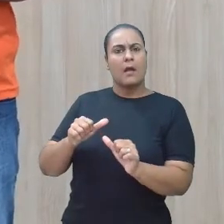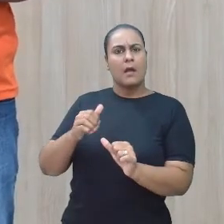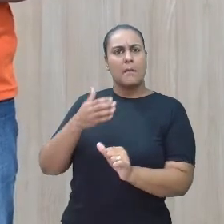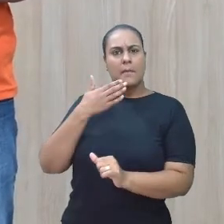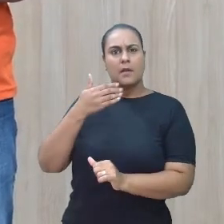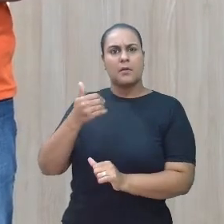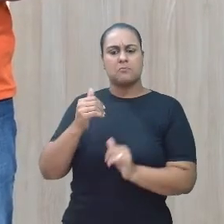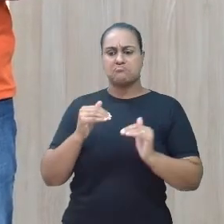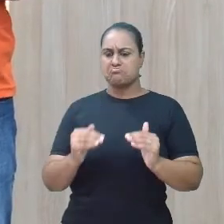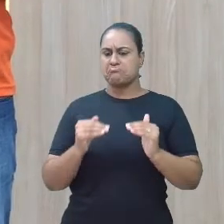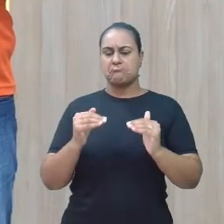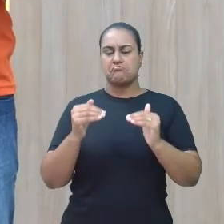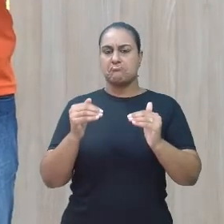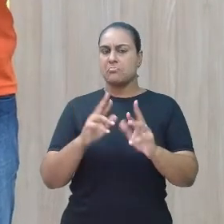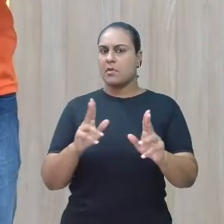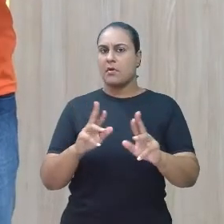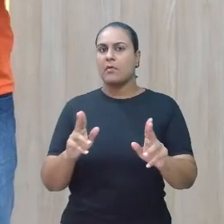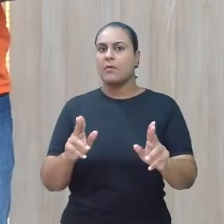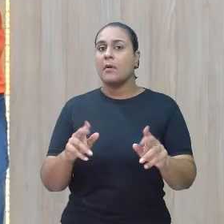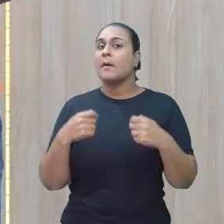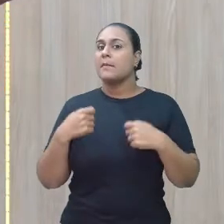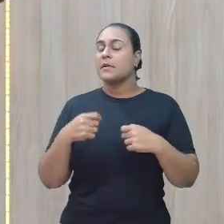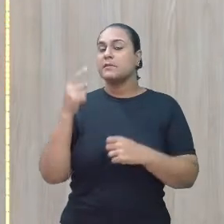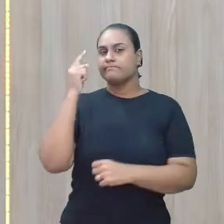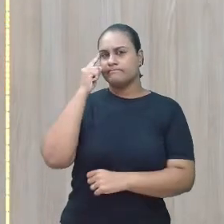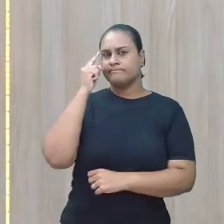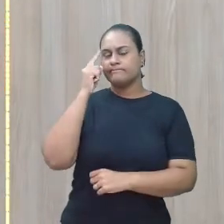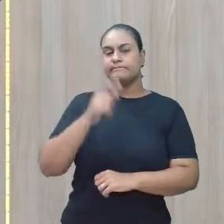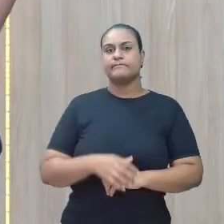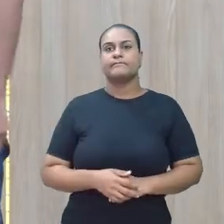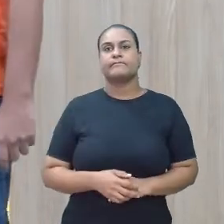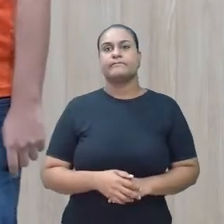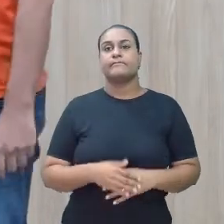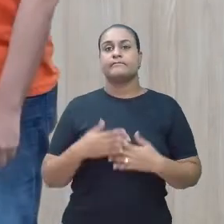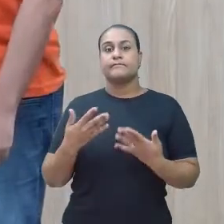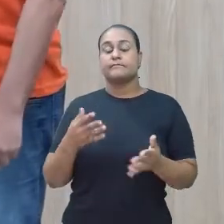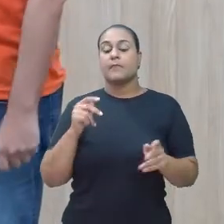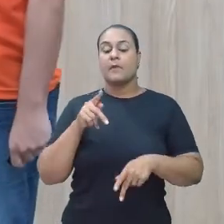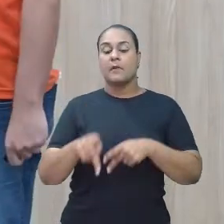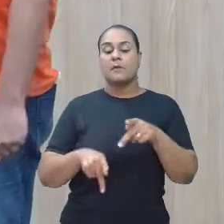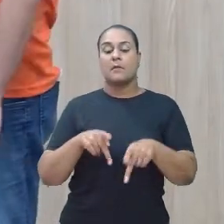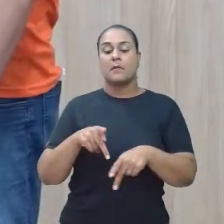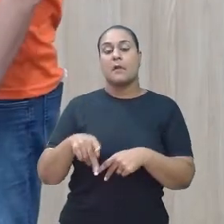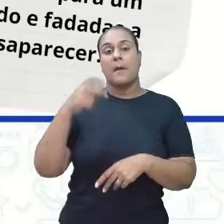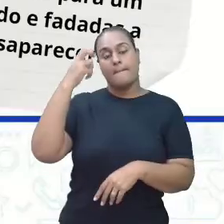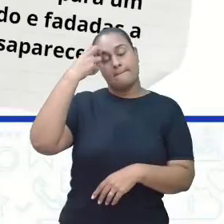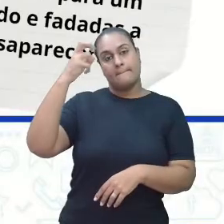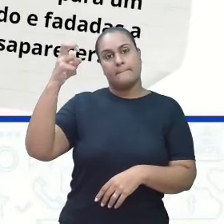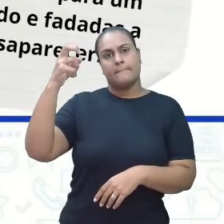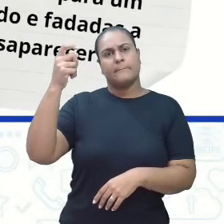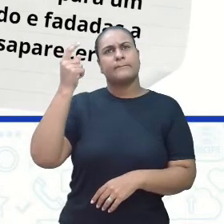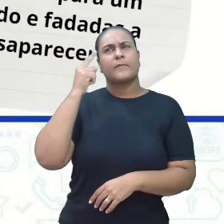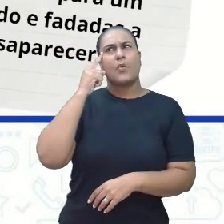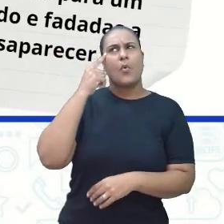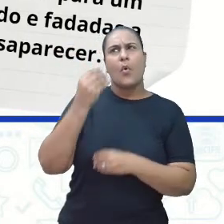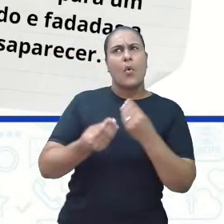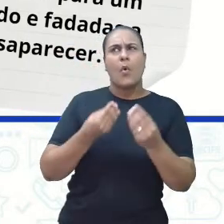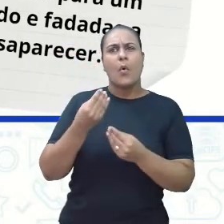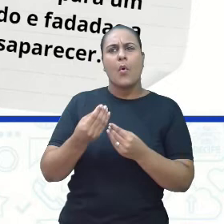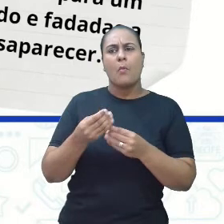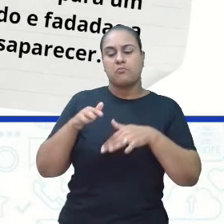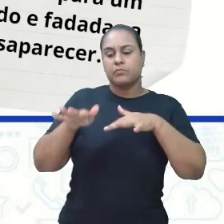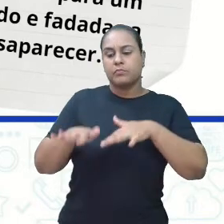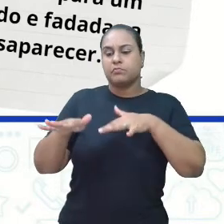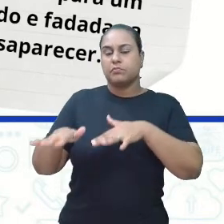gente hierarquize. A gente precisa também estar pensando. Então, ainda sobre essa cultura popular, eram pensadas a princípio enquanto manifestações